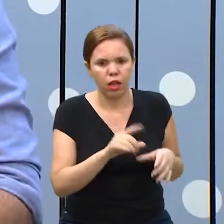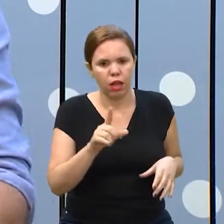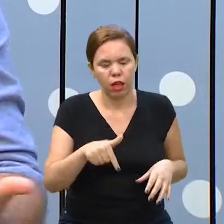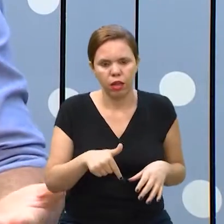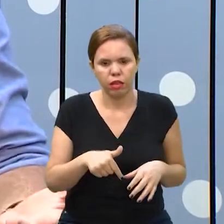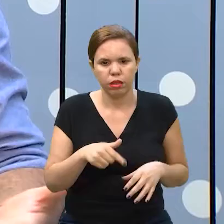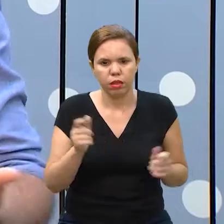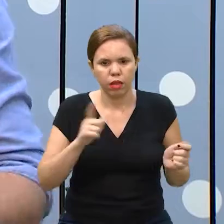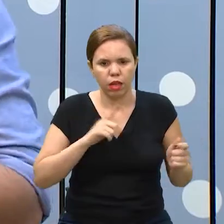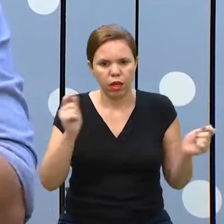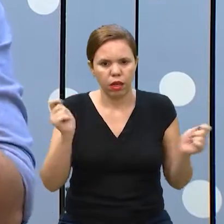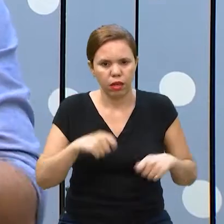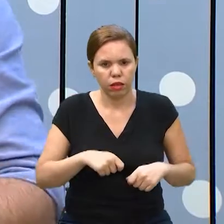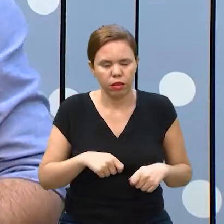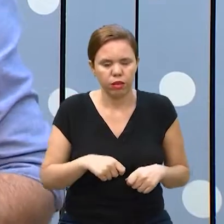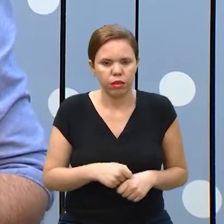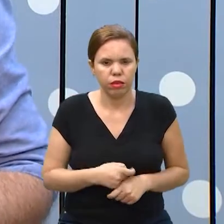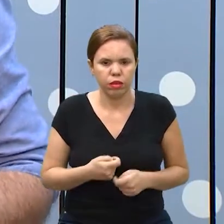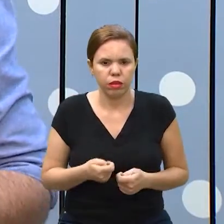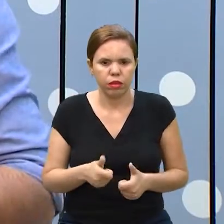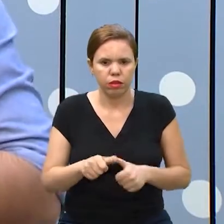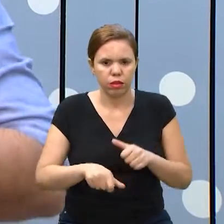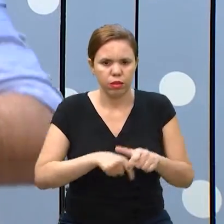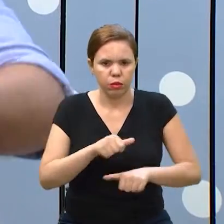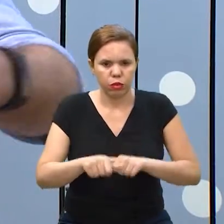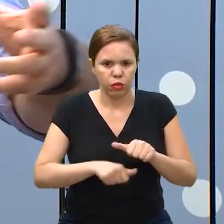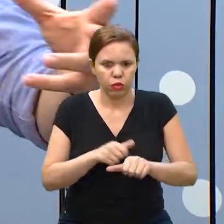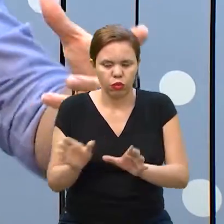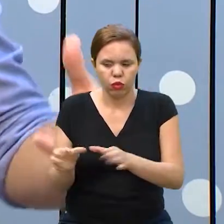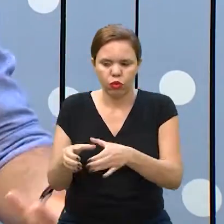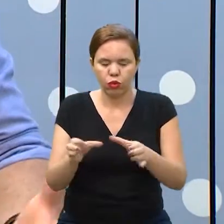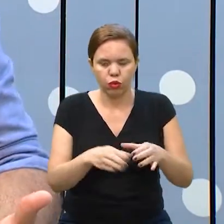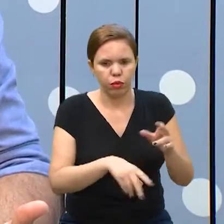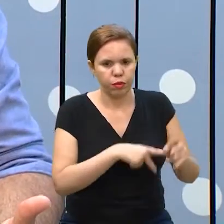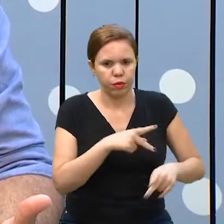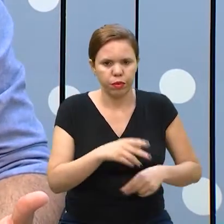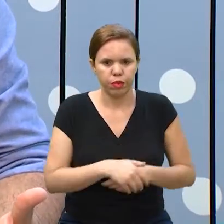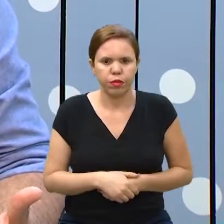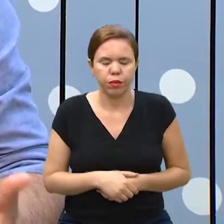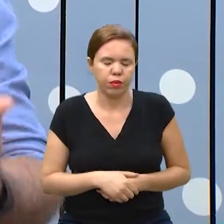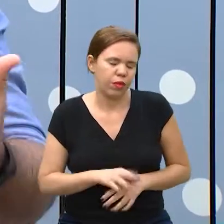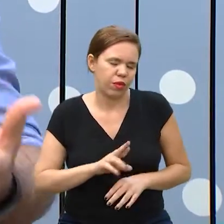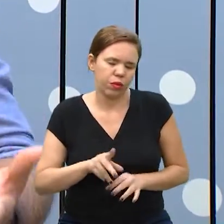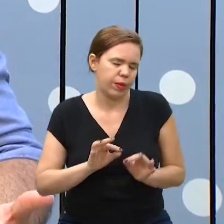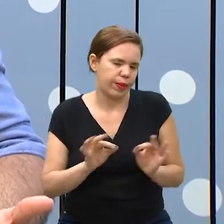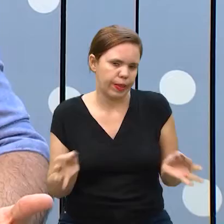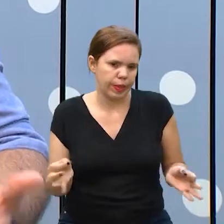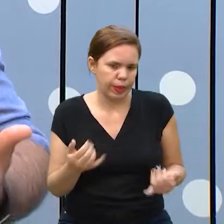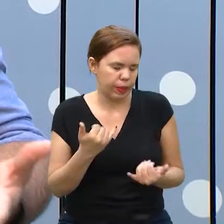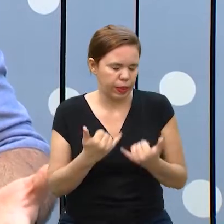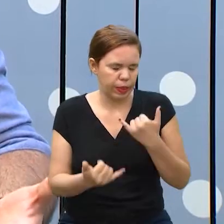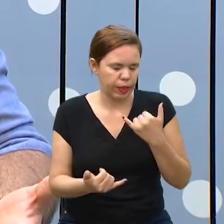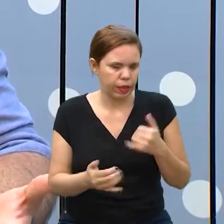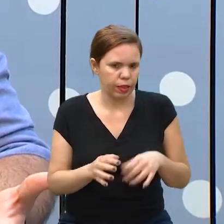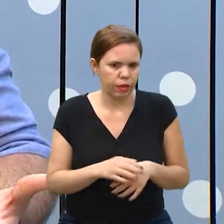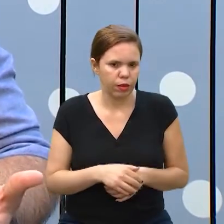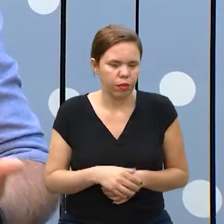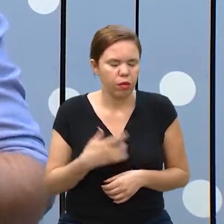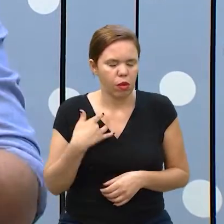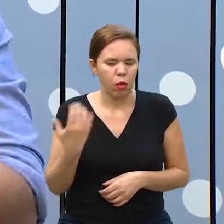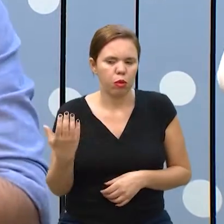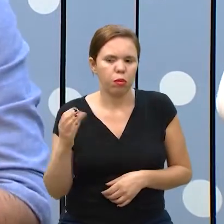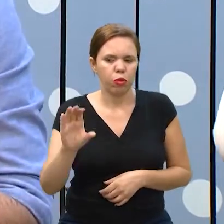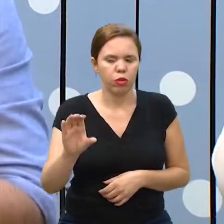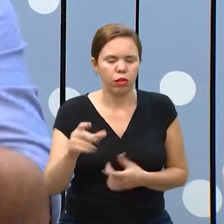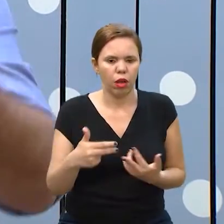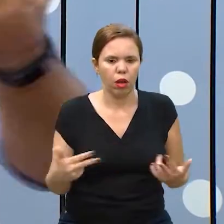influência nada mais é do que você ter a capacidade, a condição de mobilizar um grupo de pessoas. Não é tão simples, né, quanto parece, né? Eu